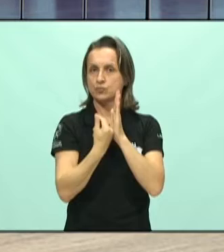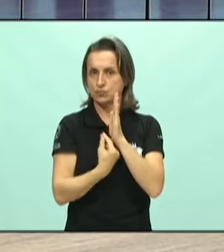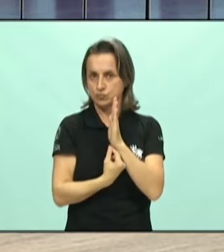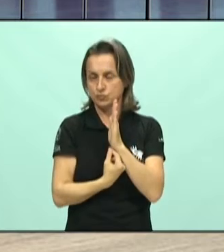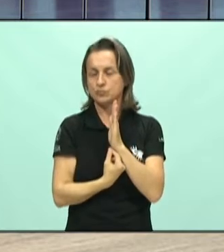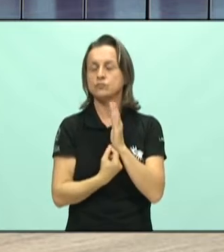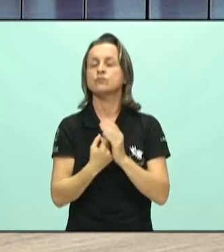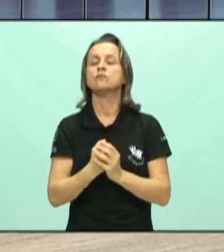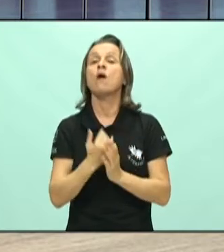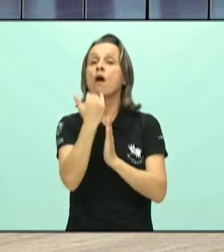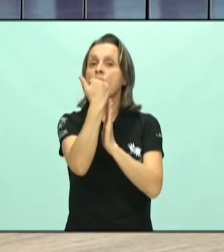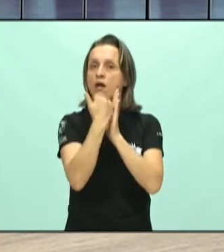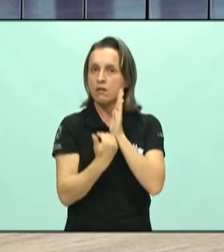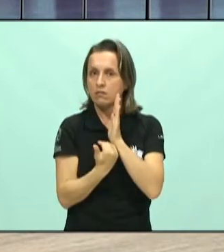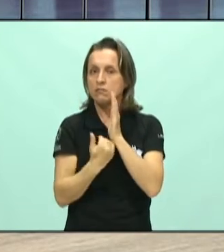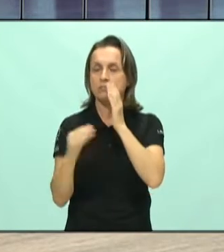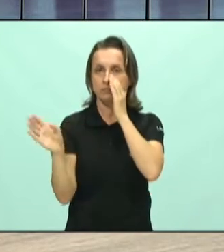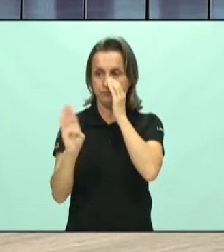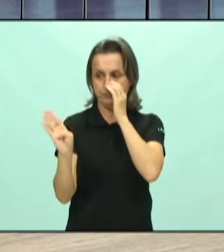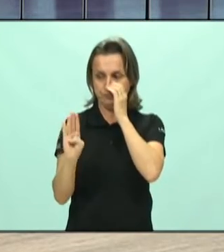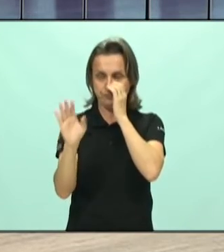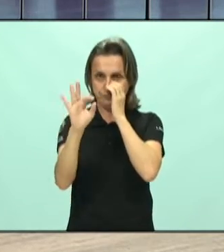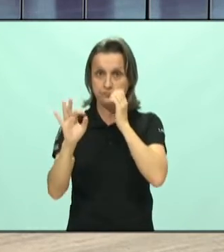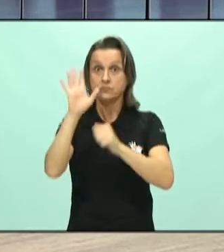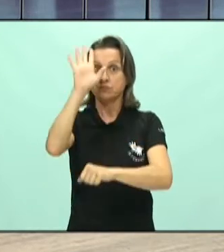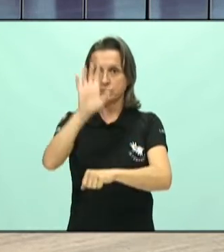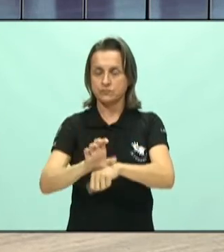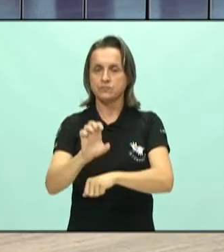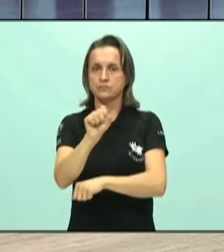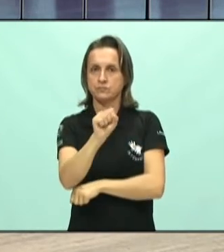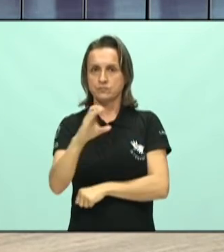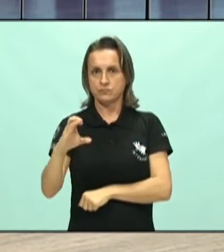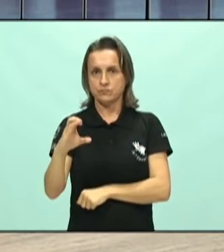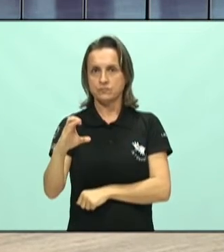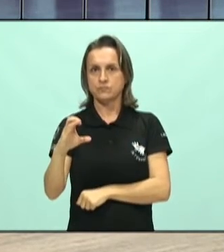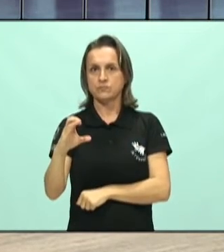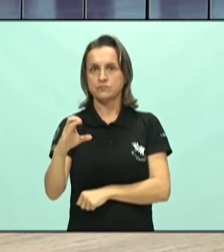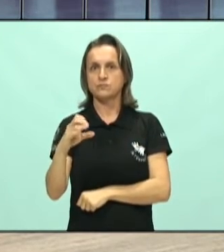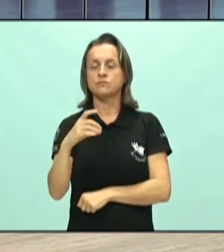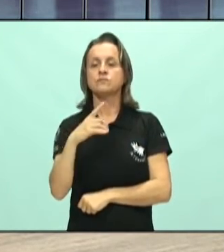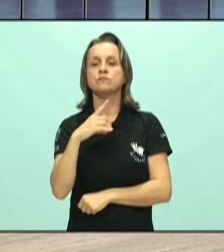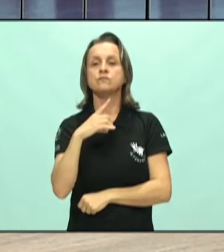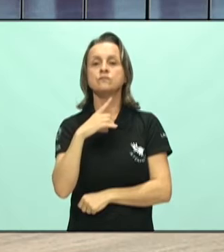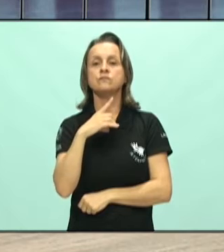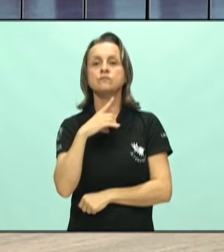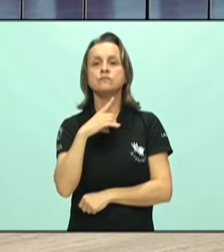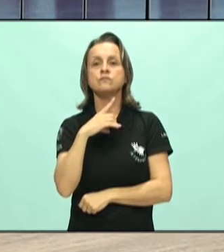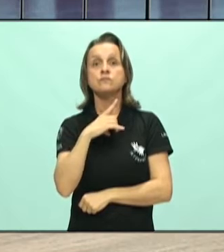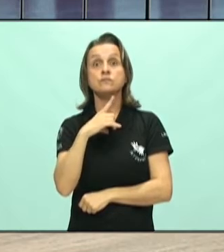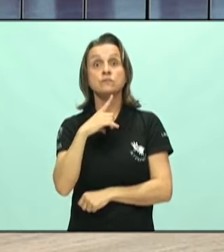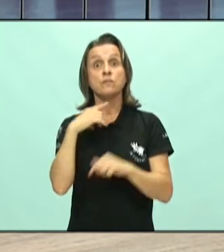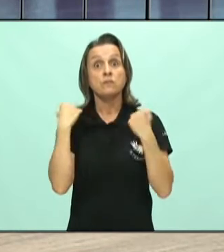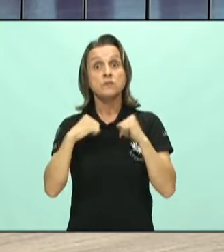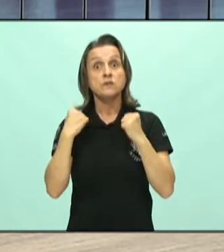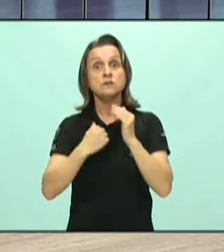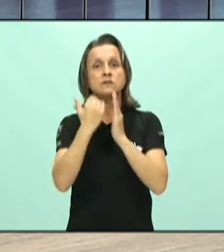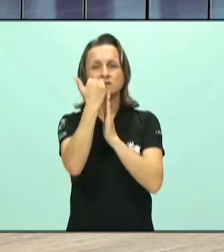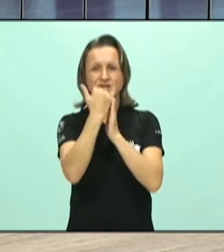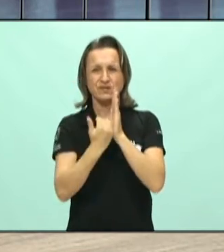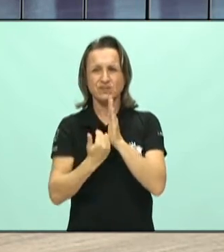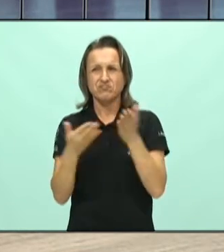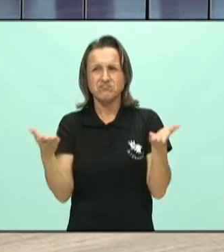incentivos, né? Então, o Estado de Santa Catarina, a partir disso, ele tem que reduzir, ele está em